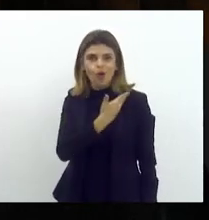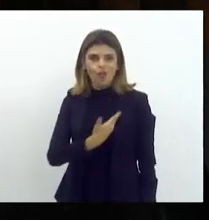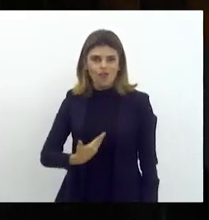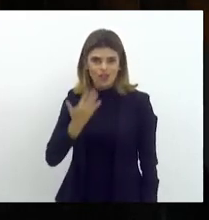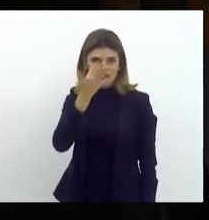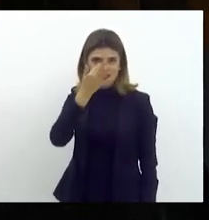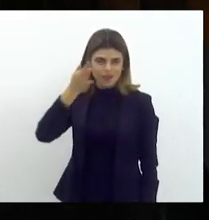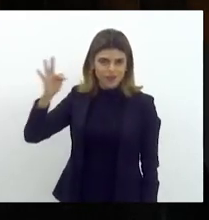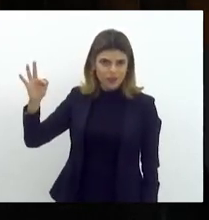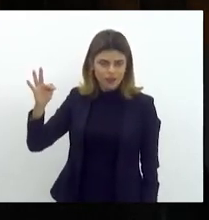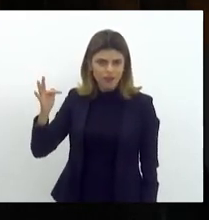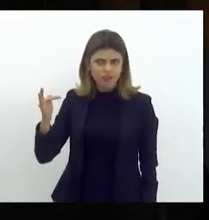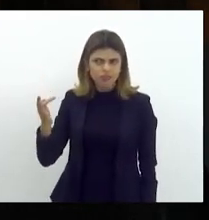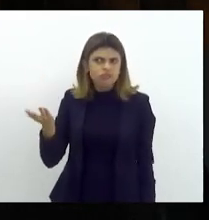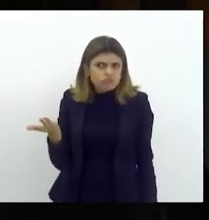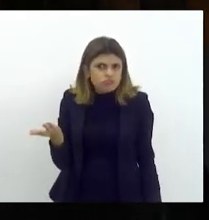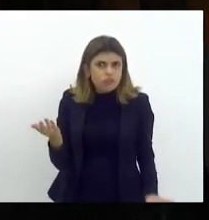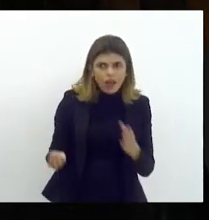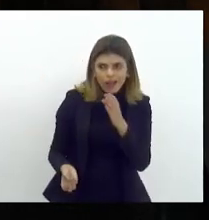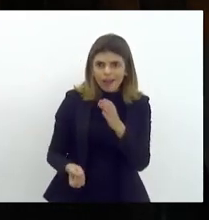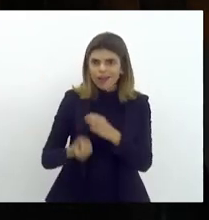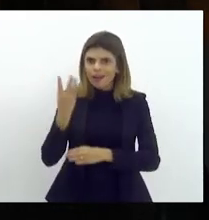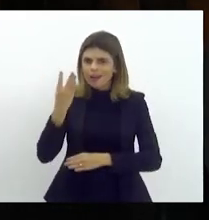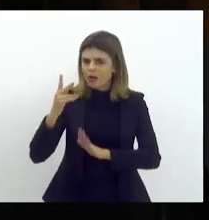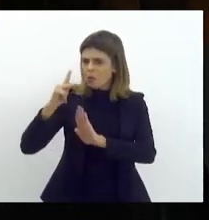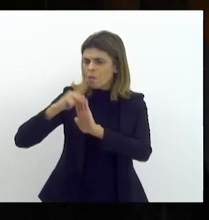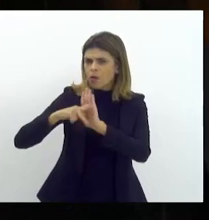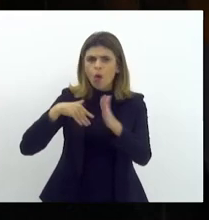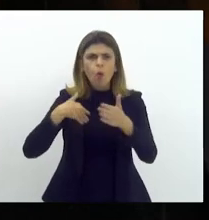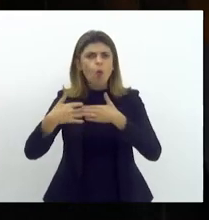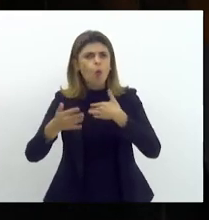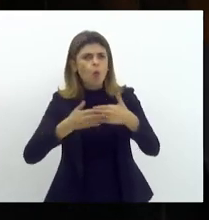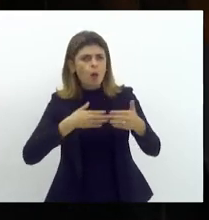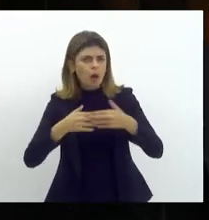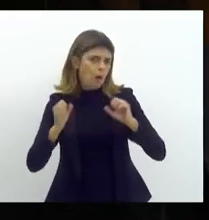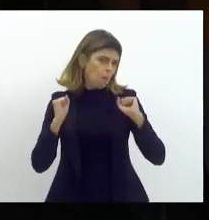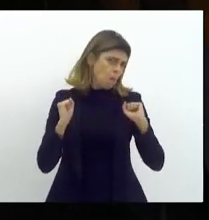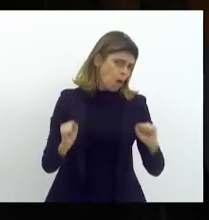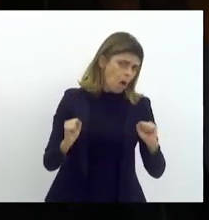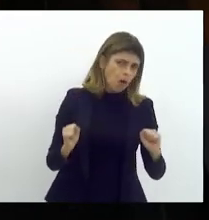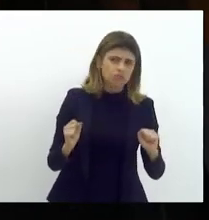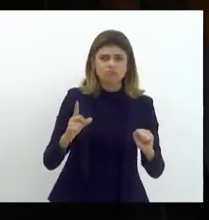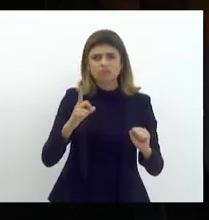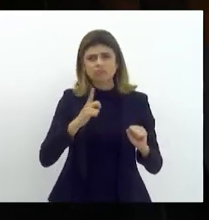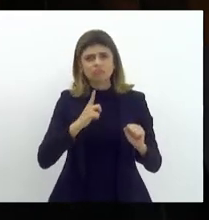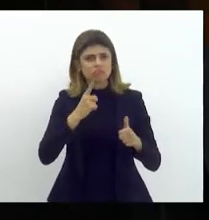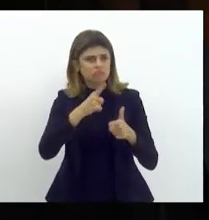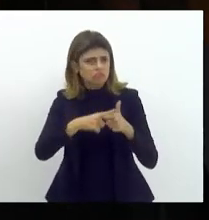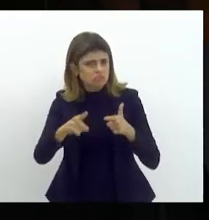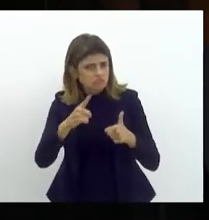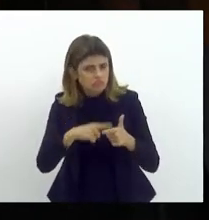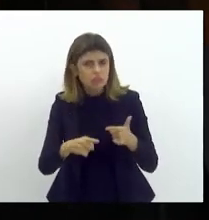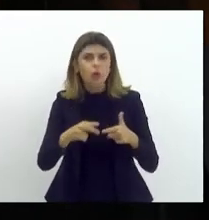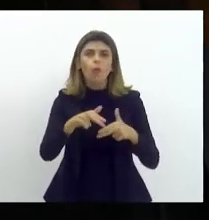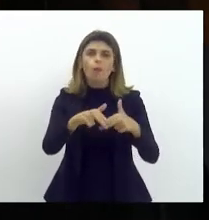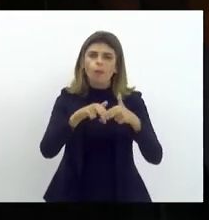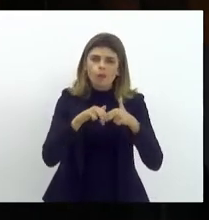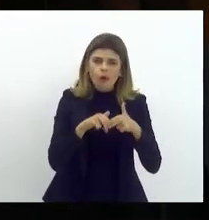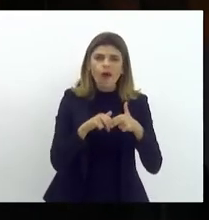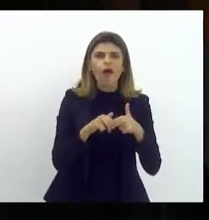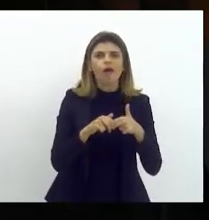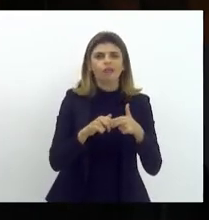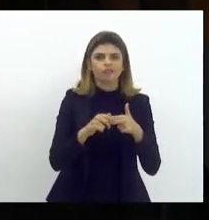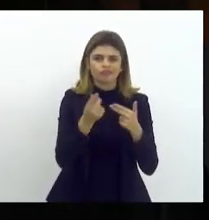não criar um programa de efeito qualquer que possa ter implicações com regime de recuperação